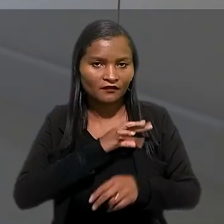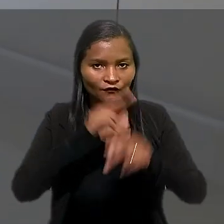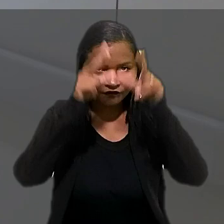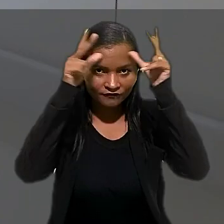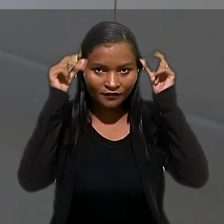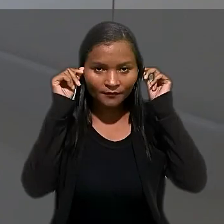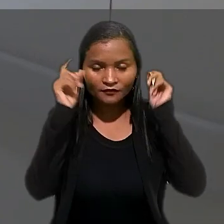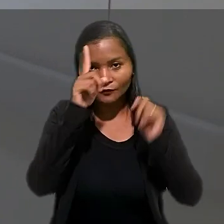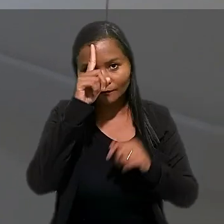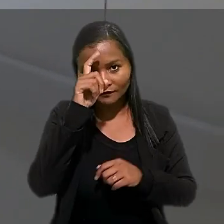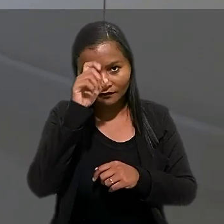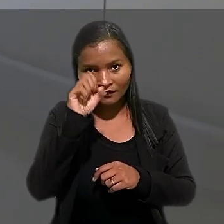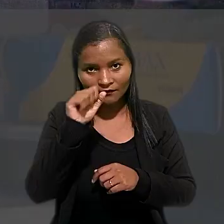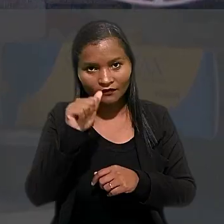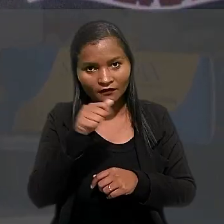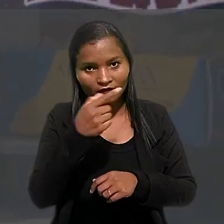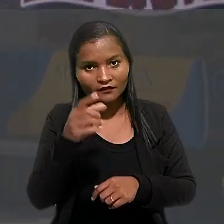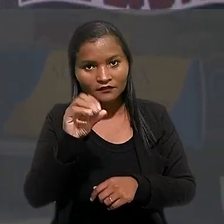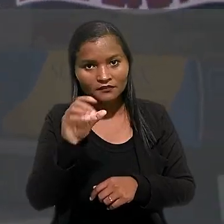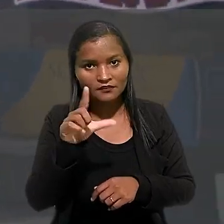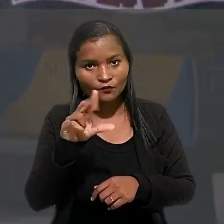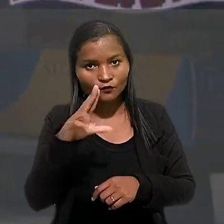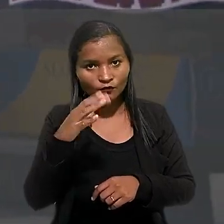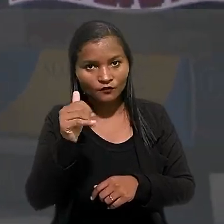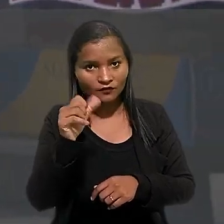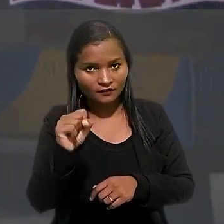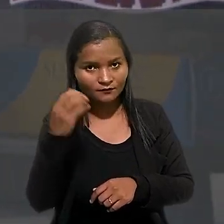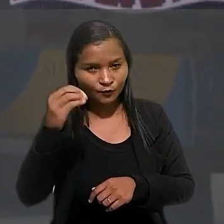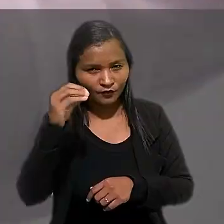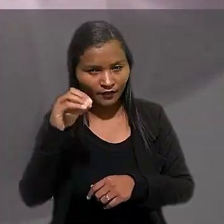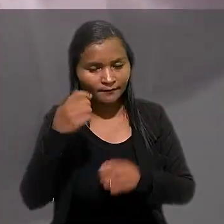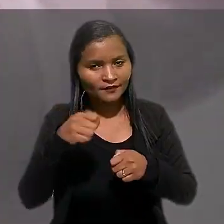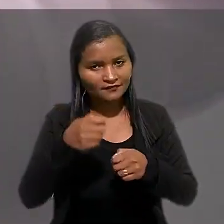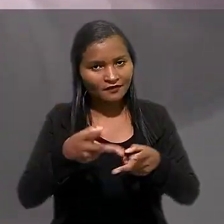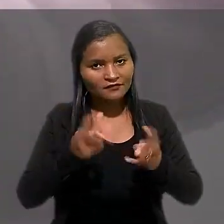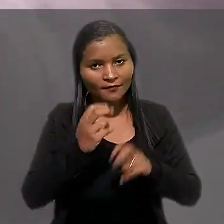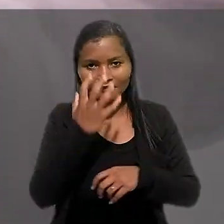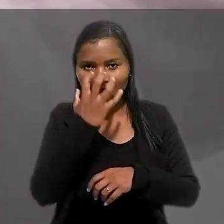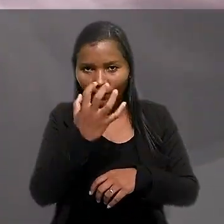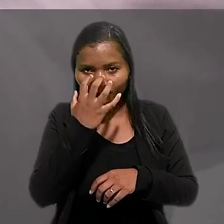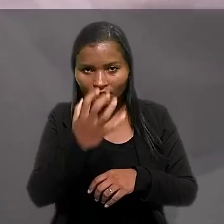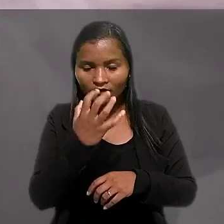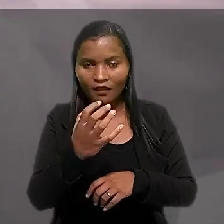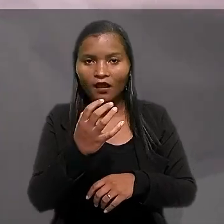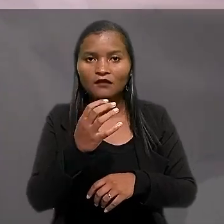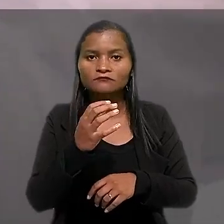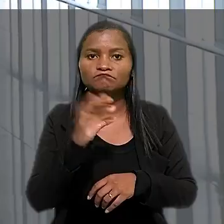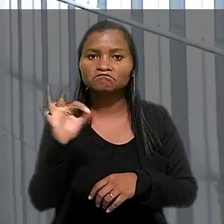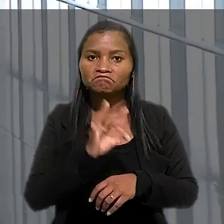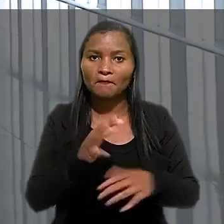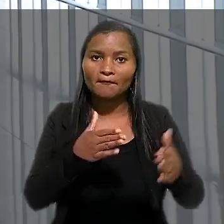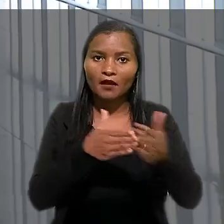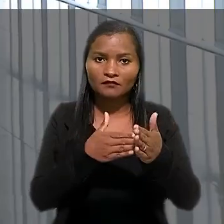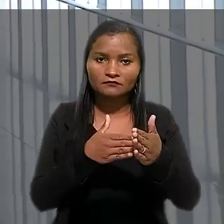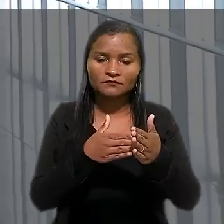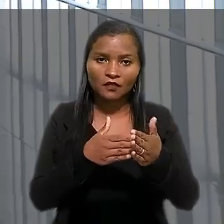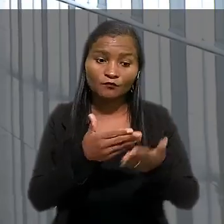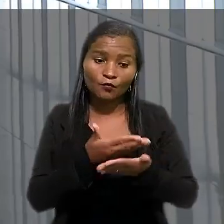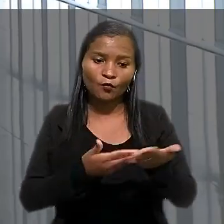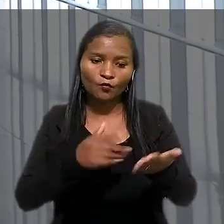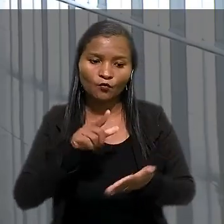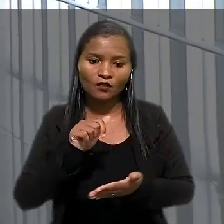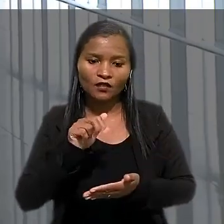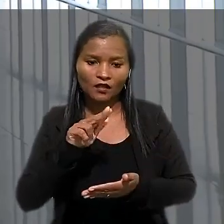Técnicos de enfermagem do Hospital São Lucas, em Porto Alegre, devem receber adicional de insalubridade em grau máximo. O laudo